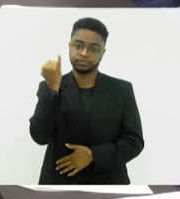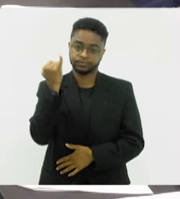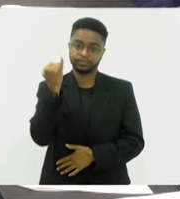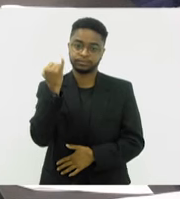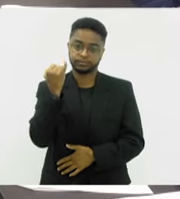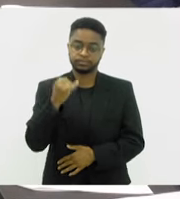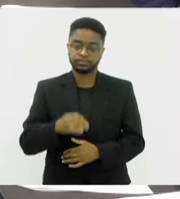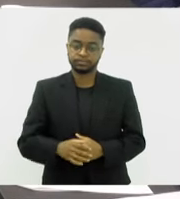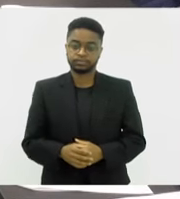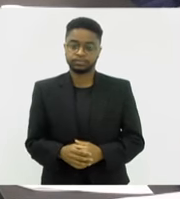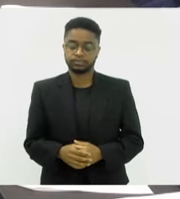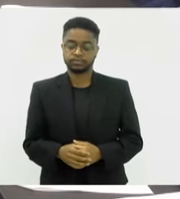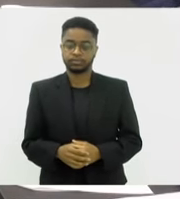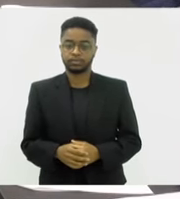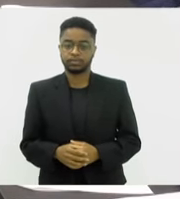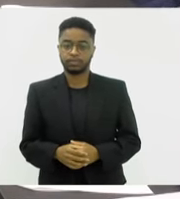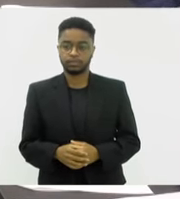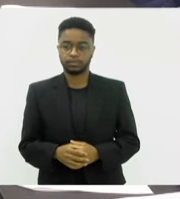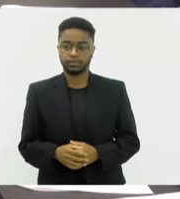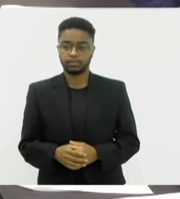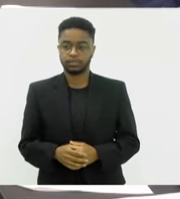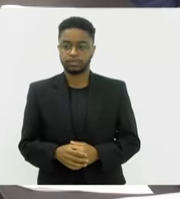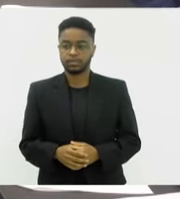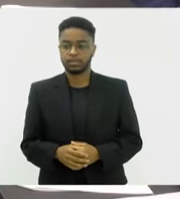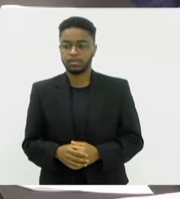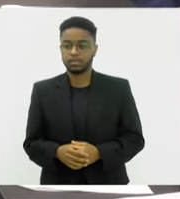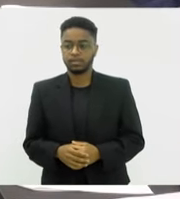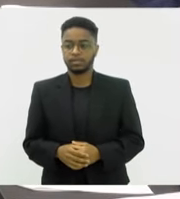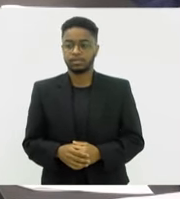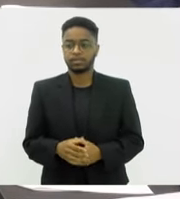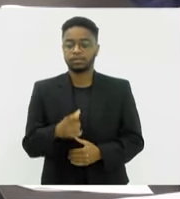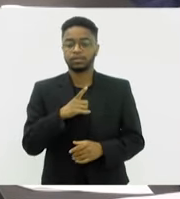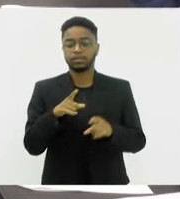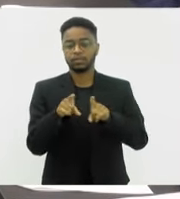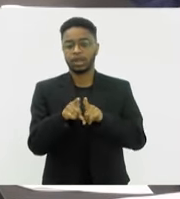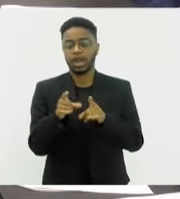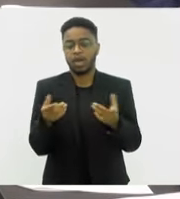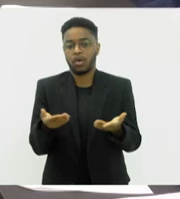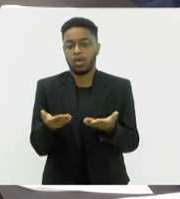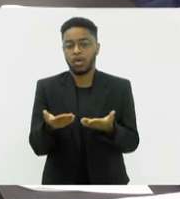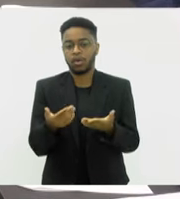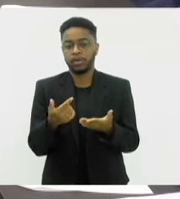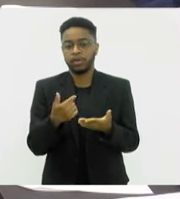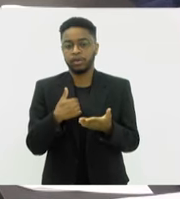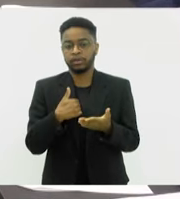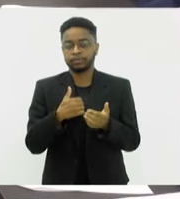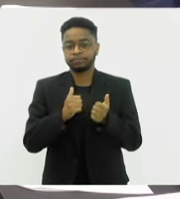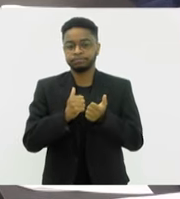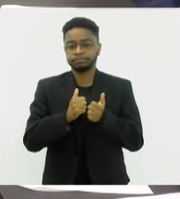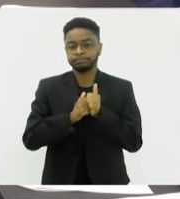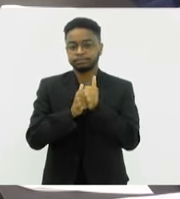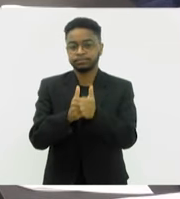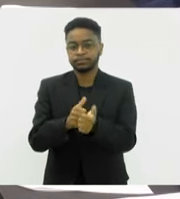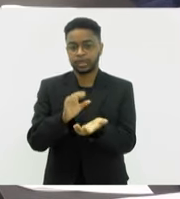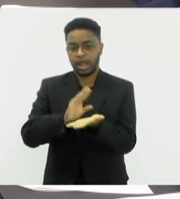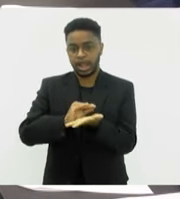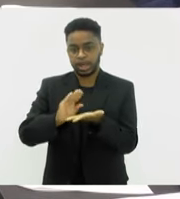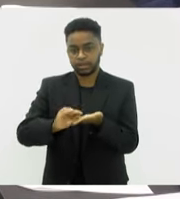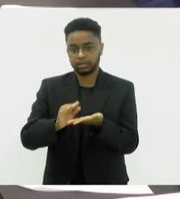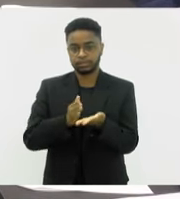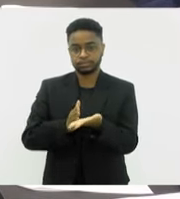Está chegando também, aí eu vou. Eu estou sendo fiel à ata que nós aprovamos na semana